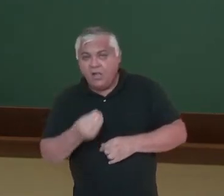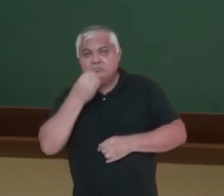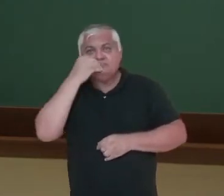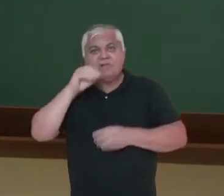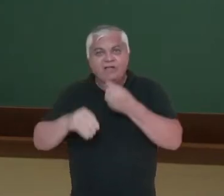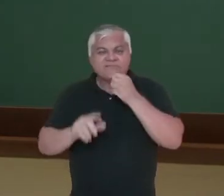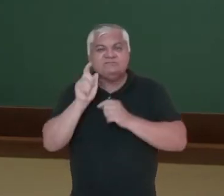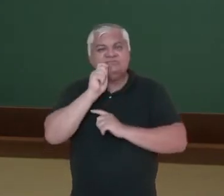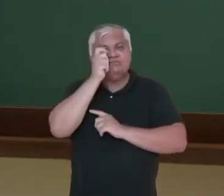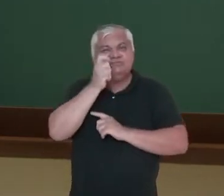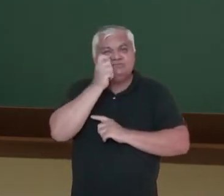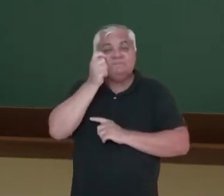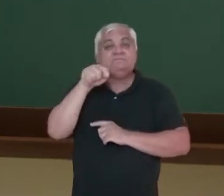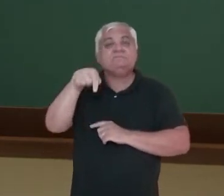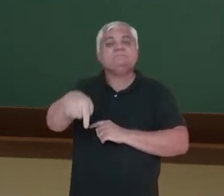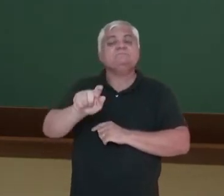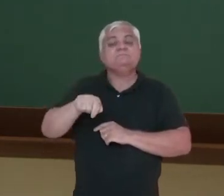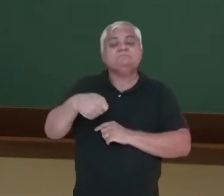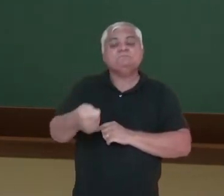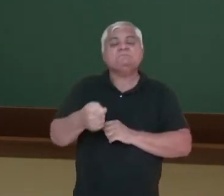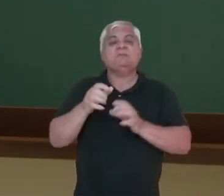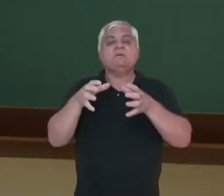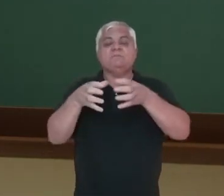Tá? Essa pinha é chamada de